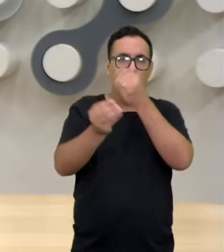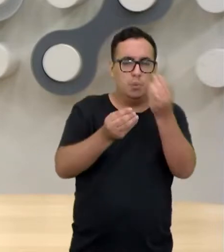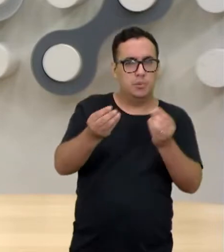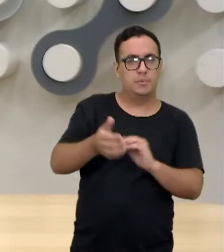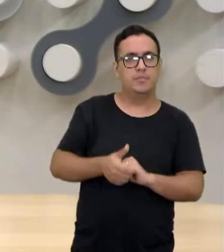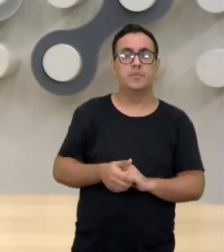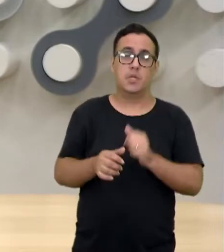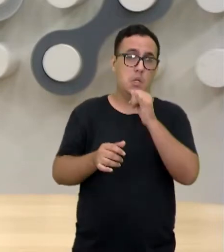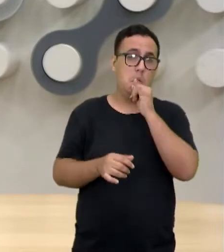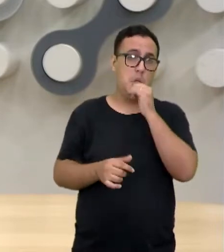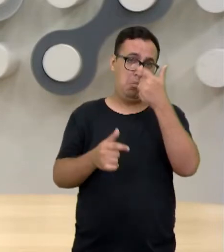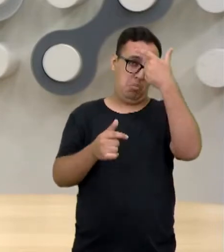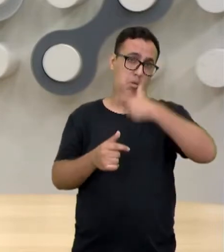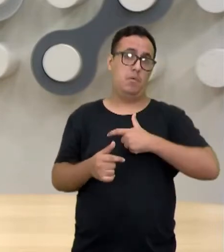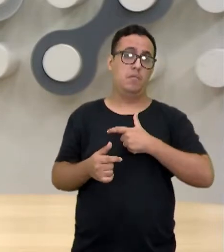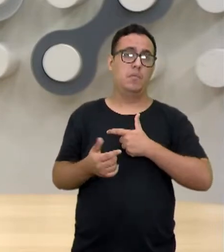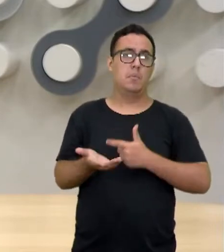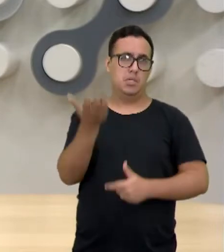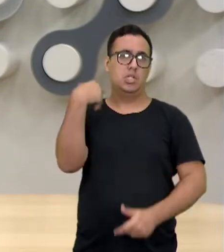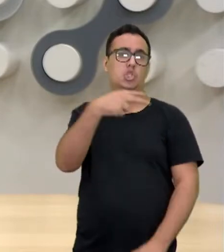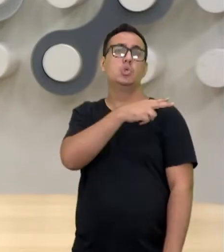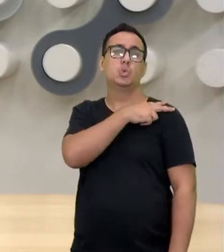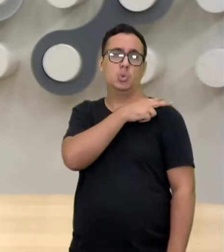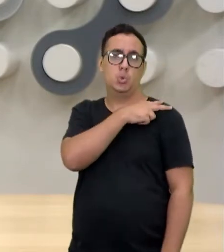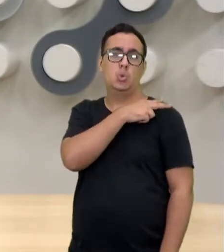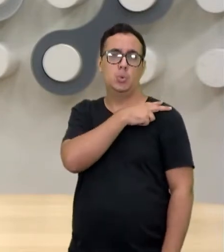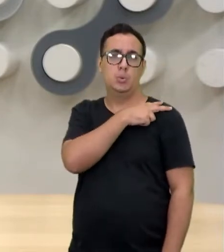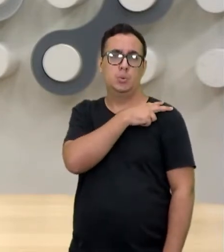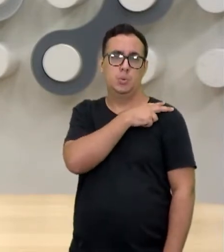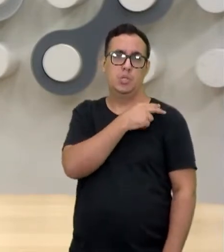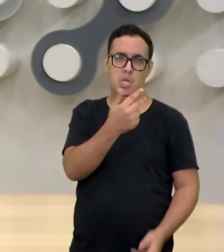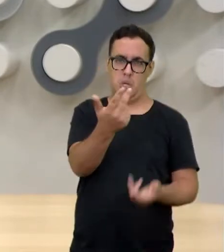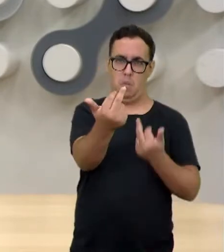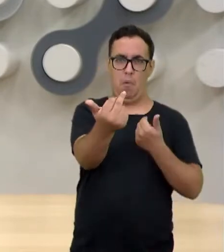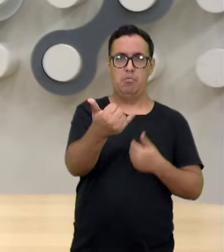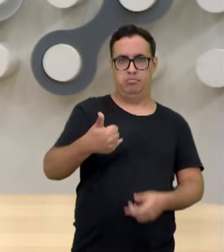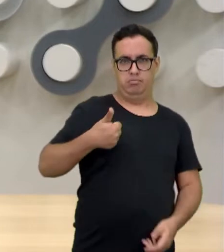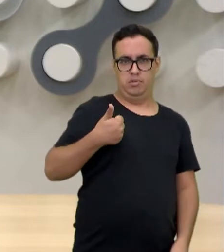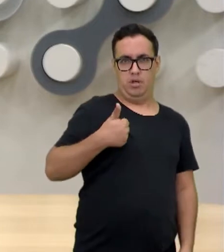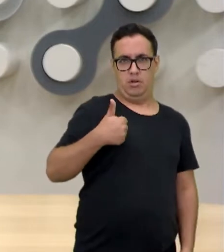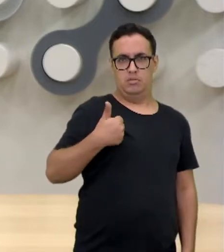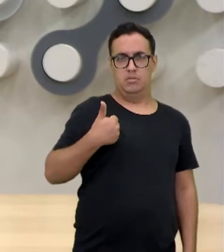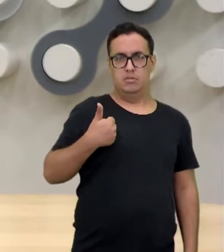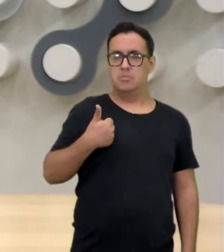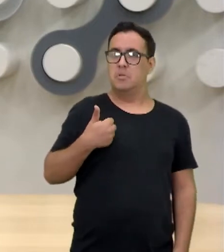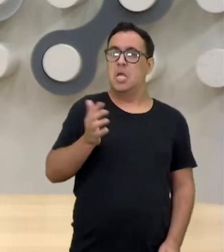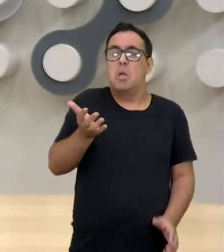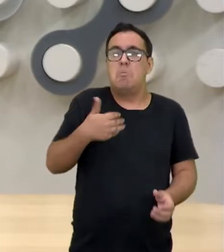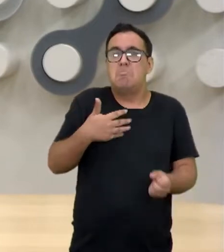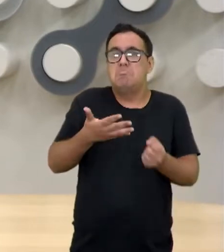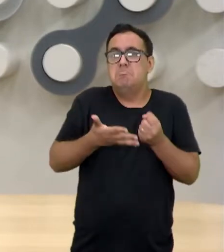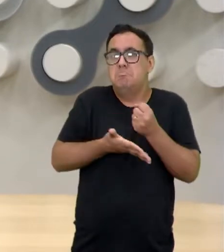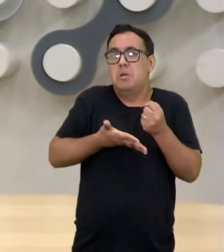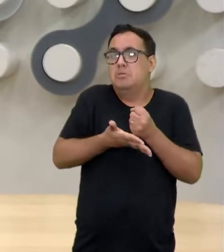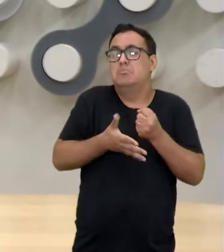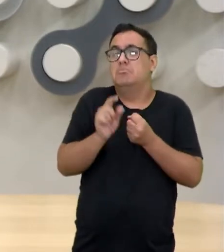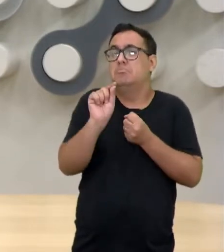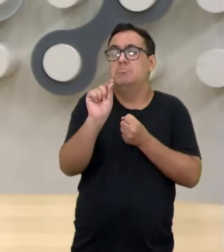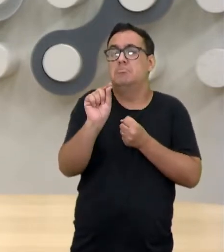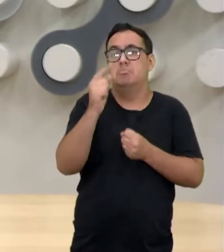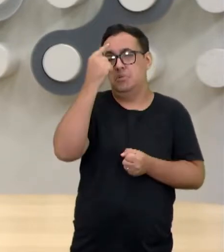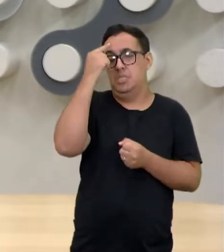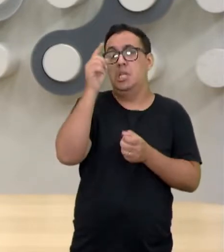eu, quando estava aí na segunda série do ensino médio, com a idade de vocês, fundamentalmente o que me